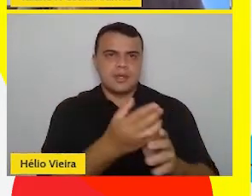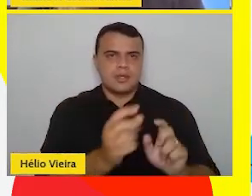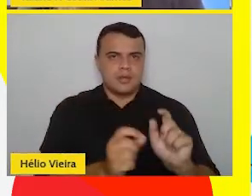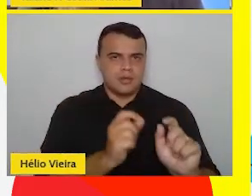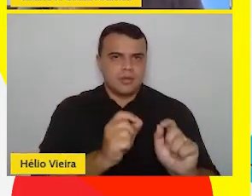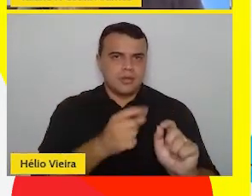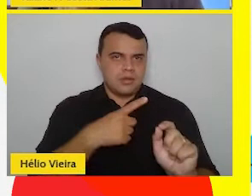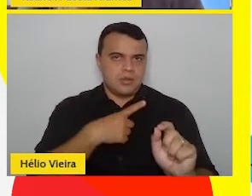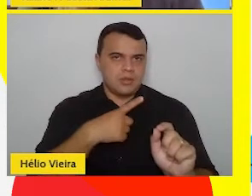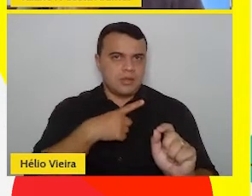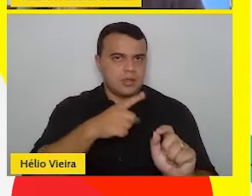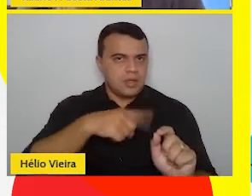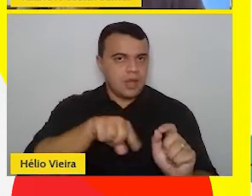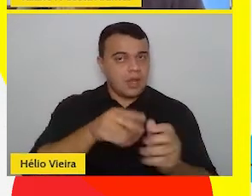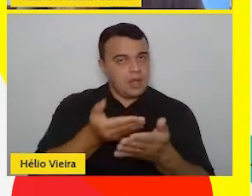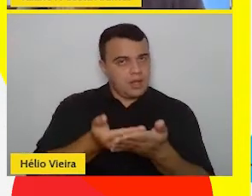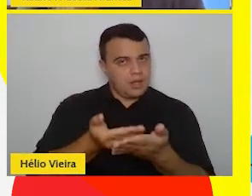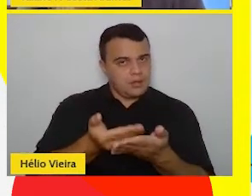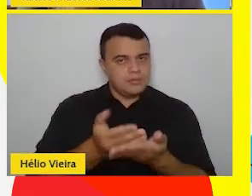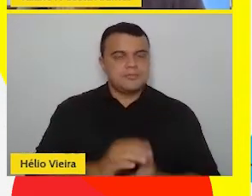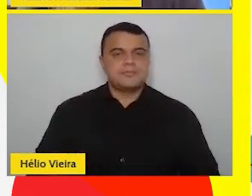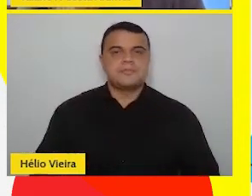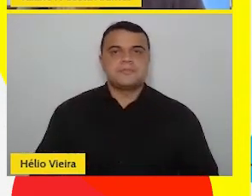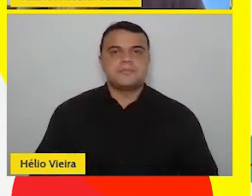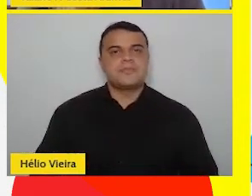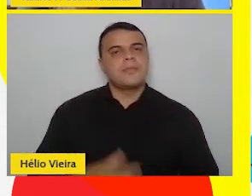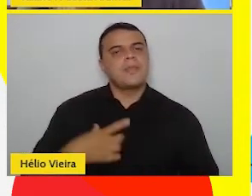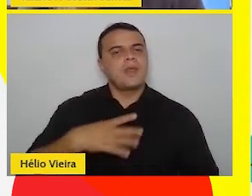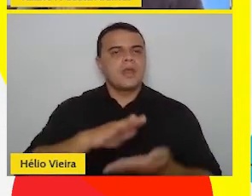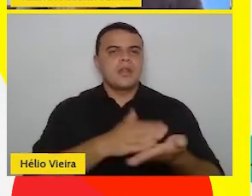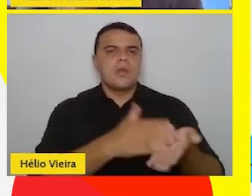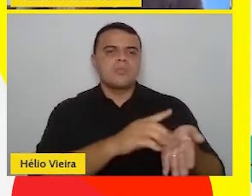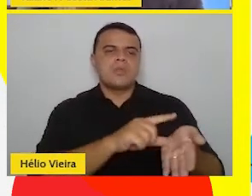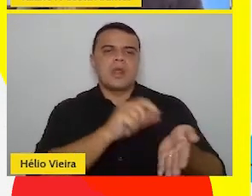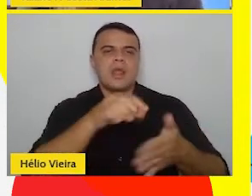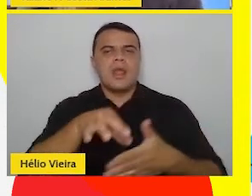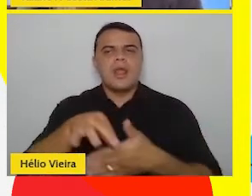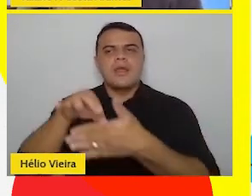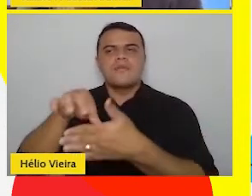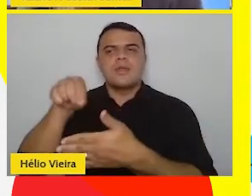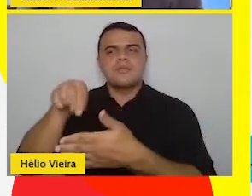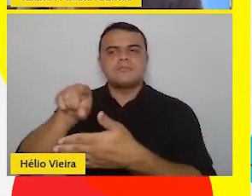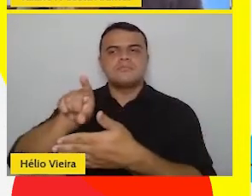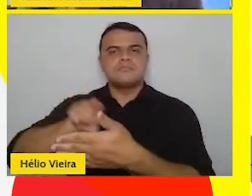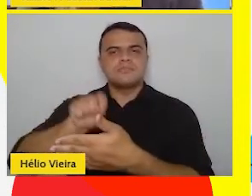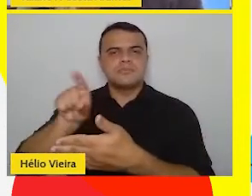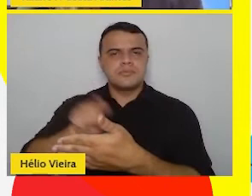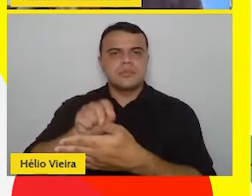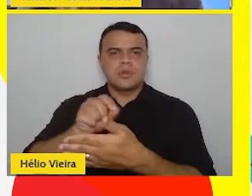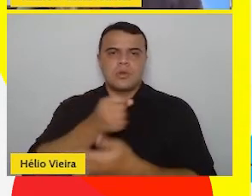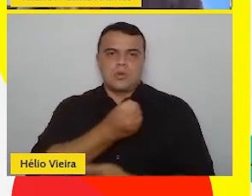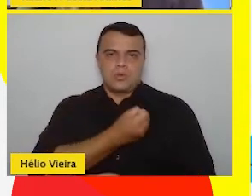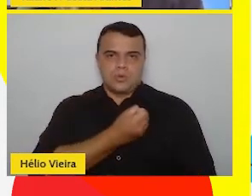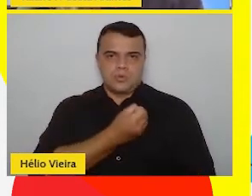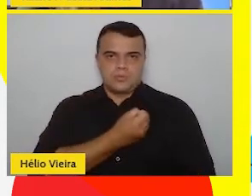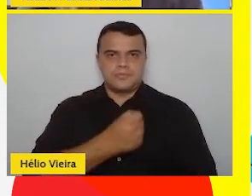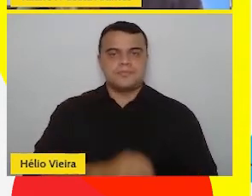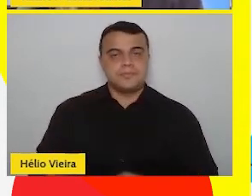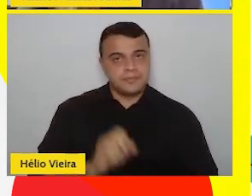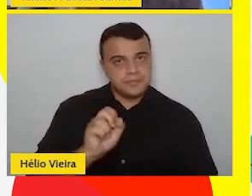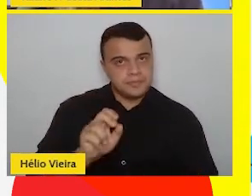para a elaboração das aulas. Então, aqui tem algumas referências e os códigos, tá